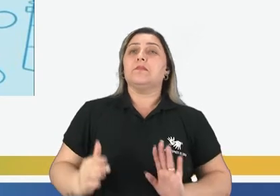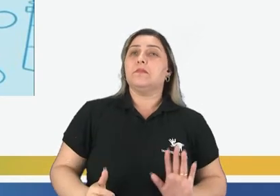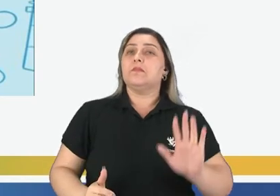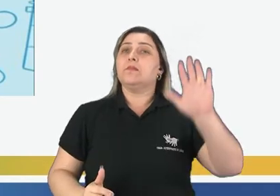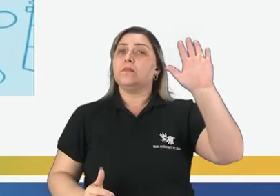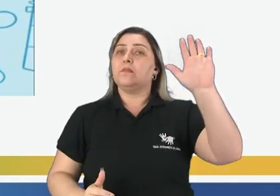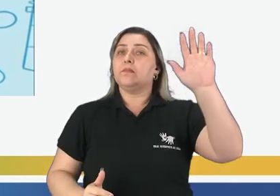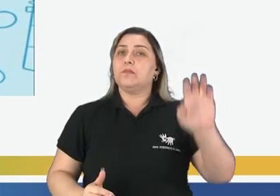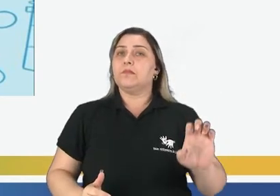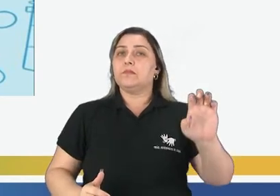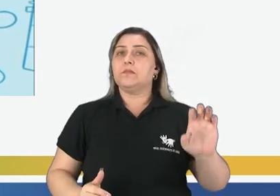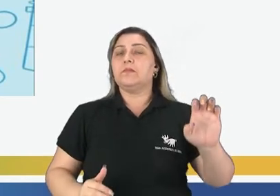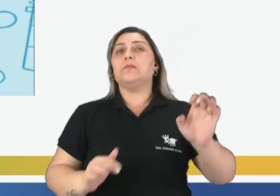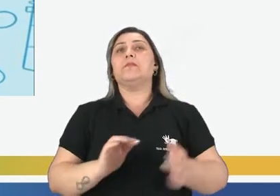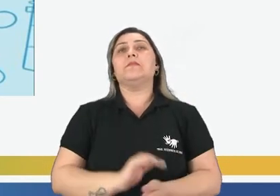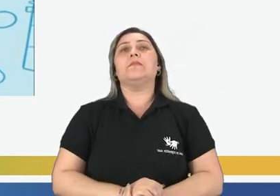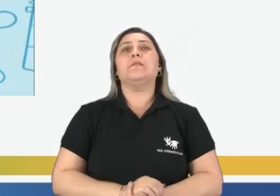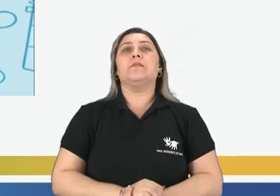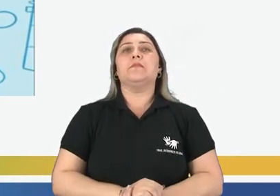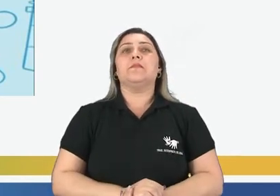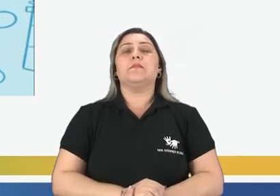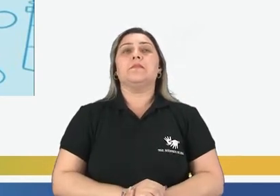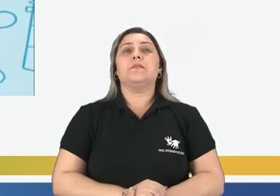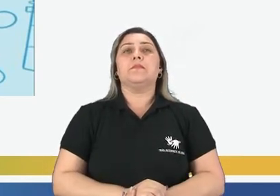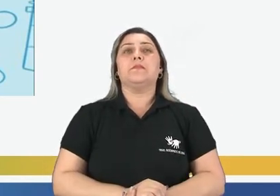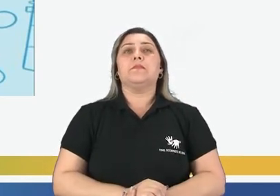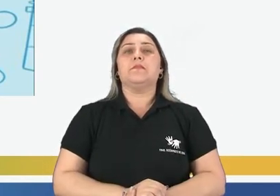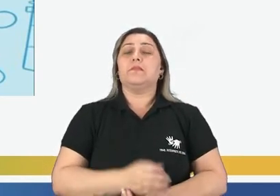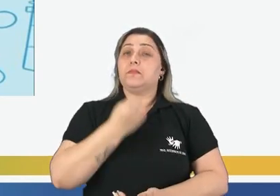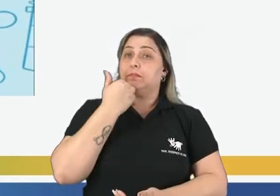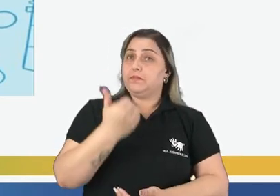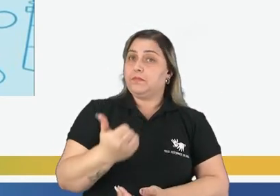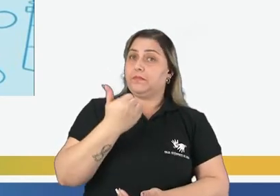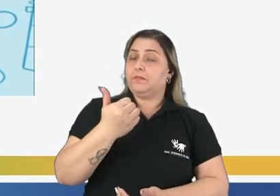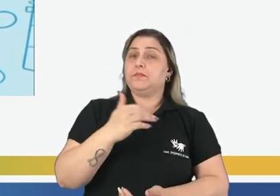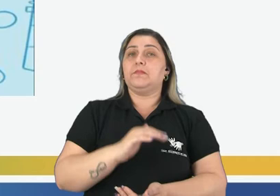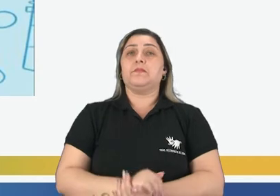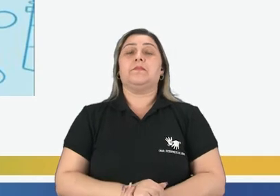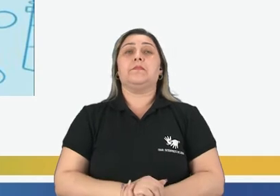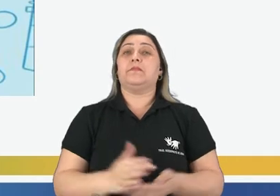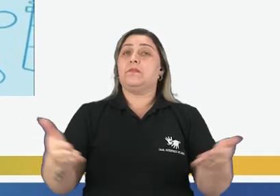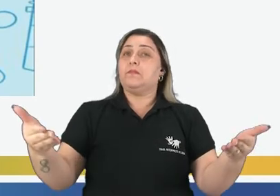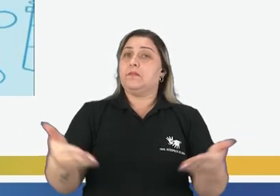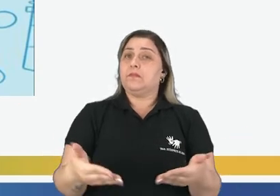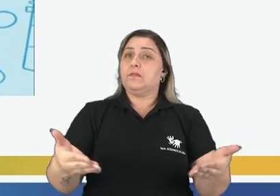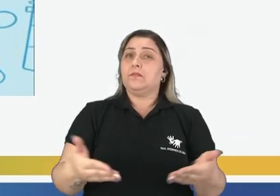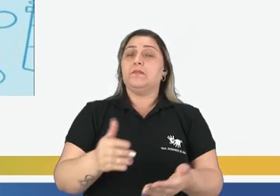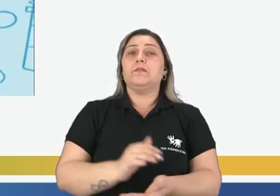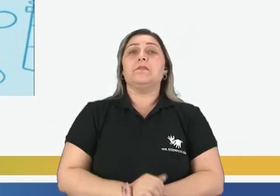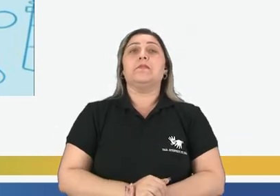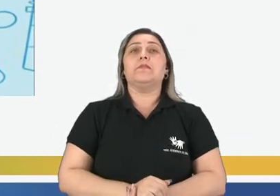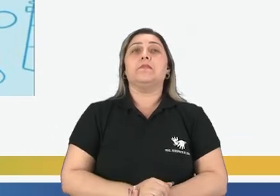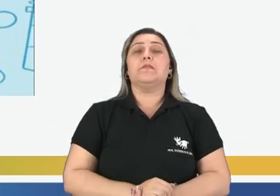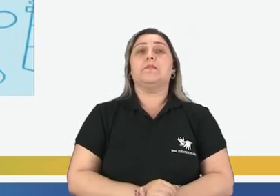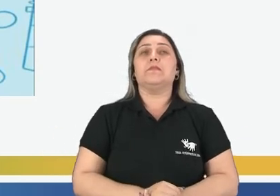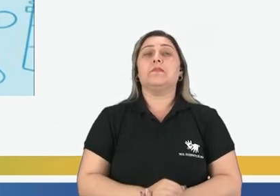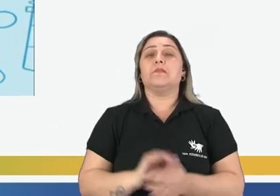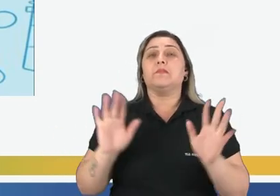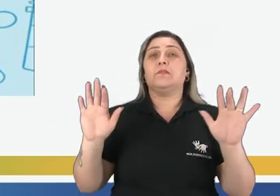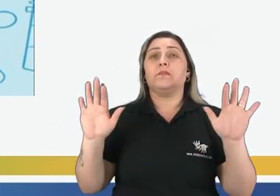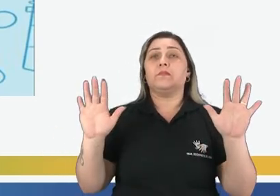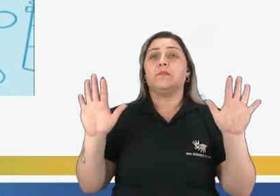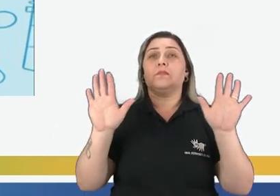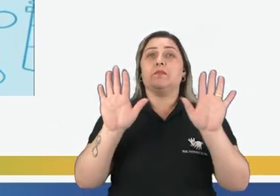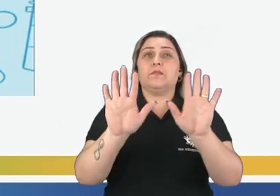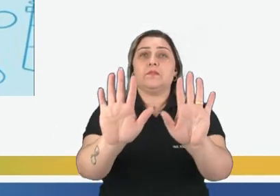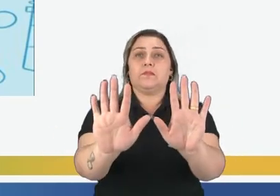Levante novamente a mão esquerda. Muito bem. Agora vamos colocar as duas mãos